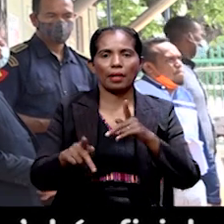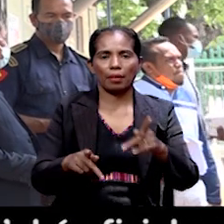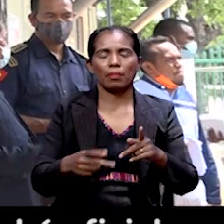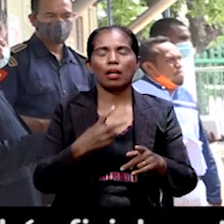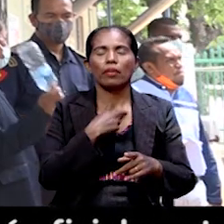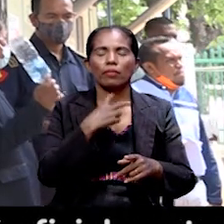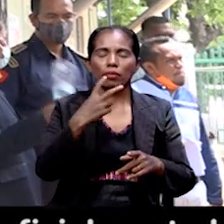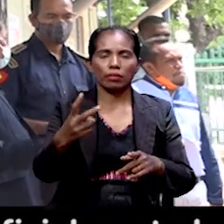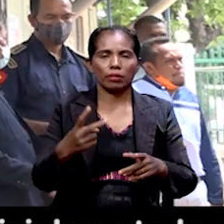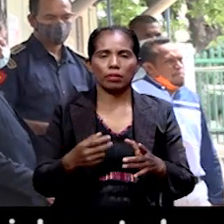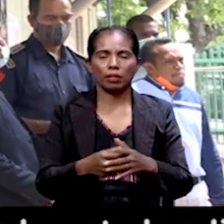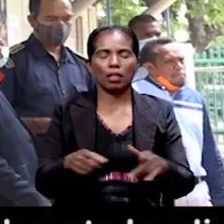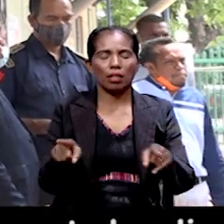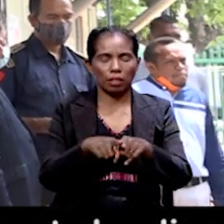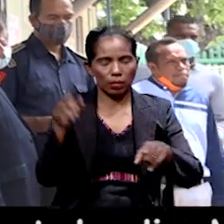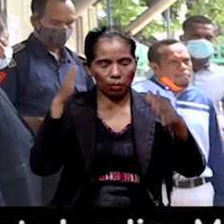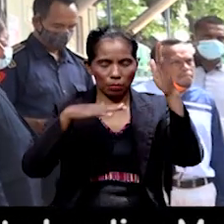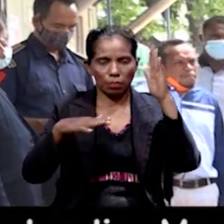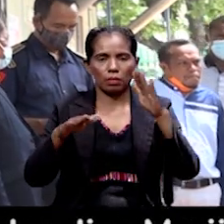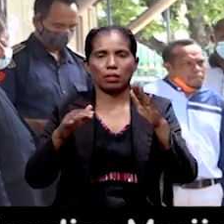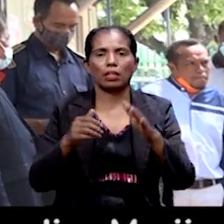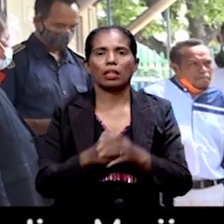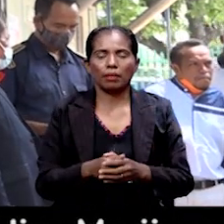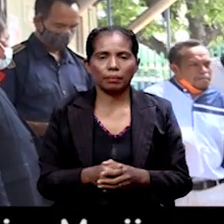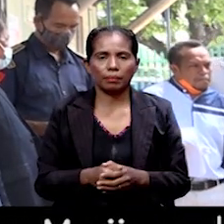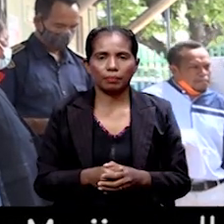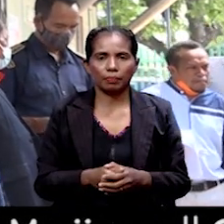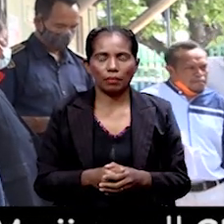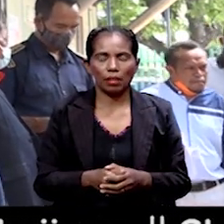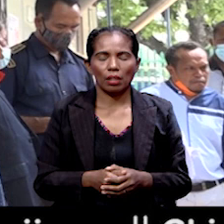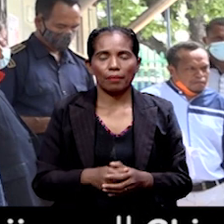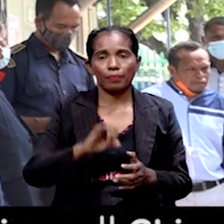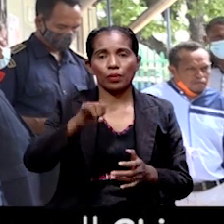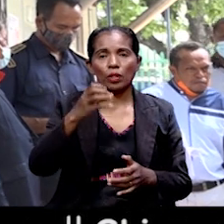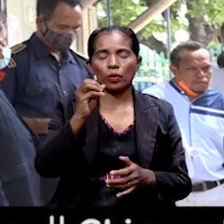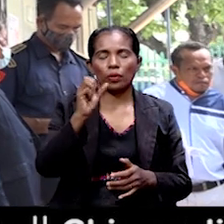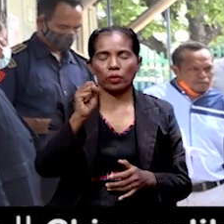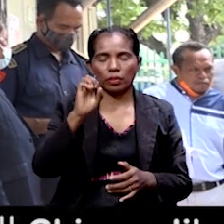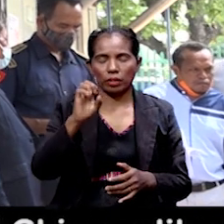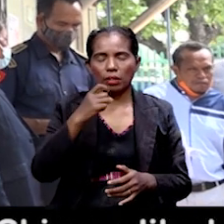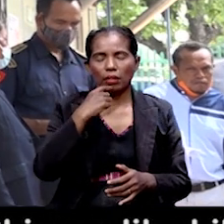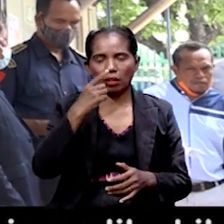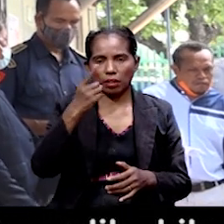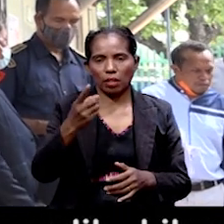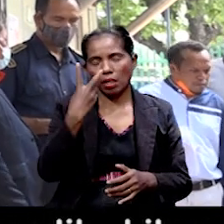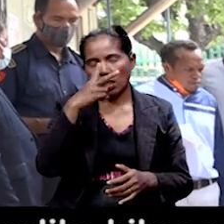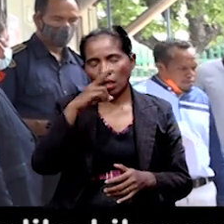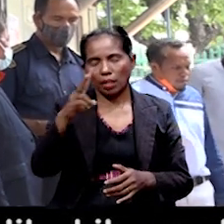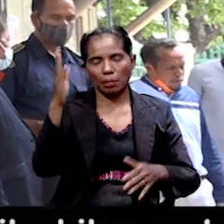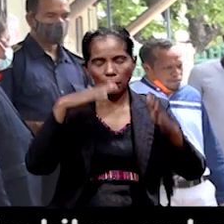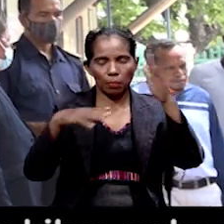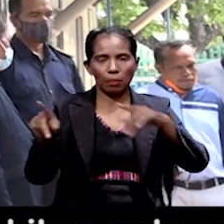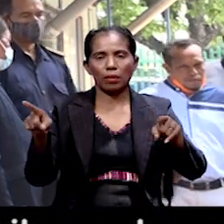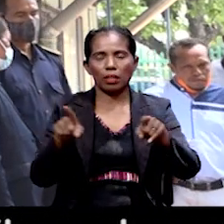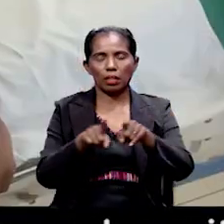deit nianga hanes un problema particular atu resolve hakiler nela. José Agostinho Somocho hate tentang hareba acontecimento hanesan